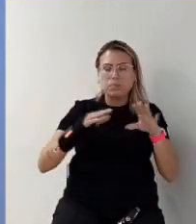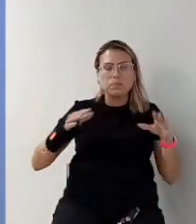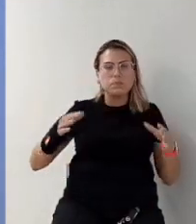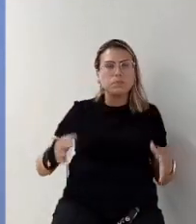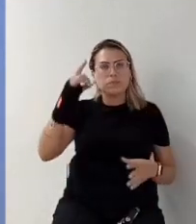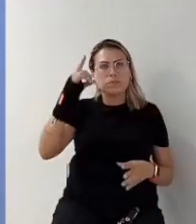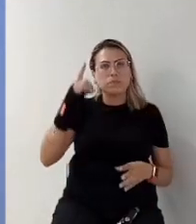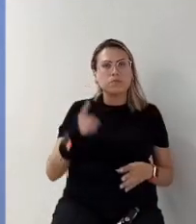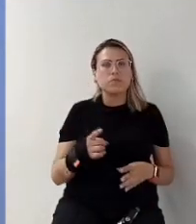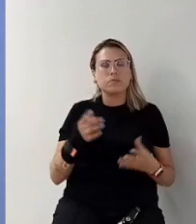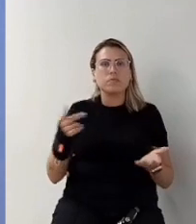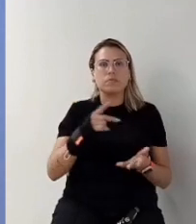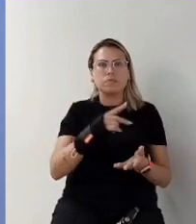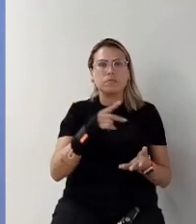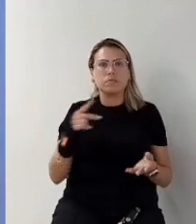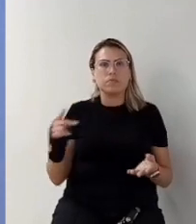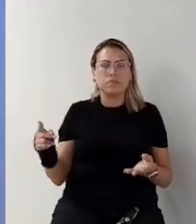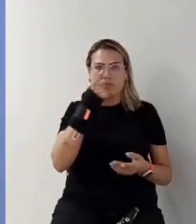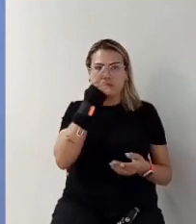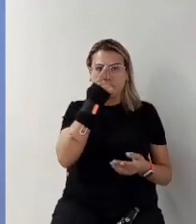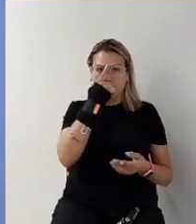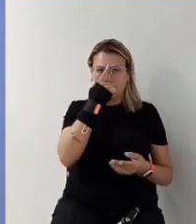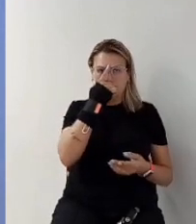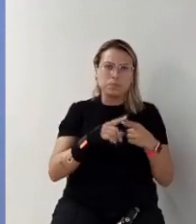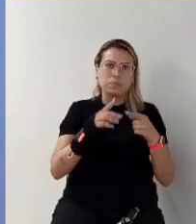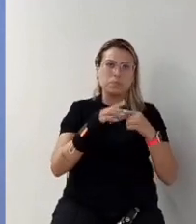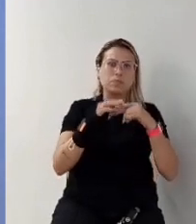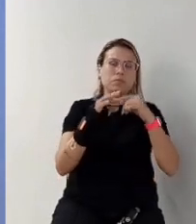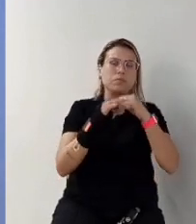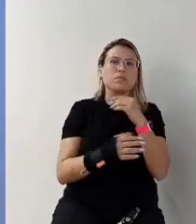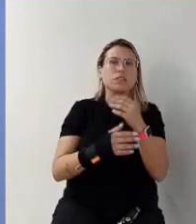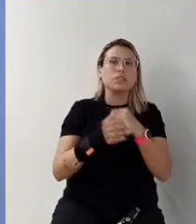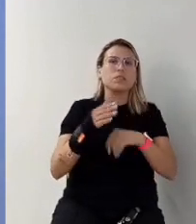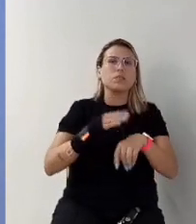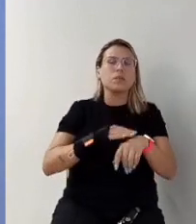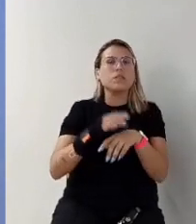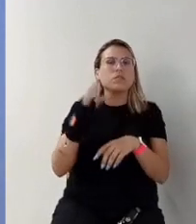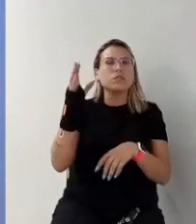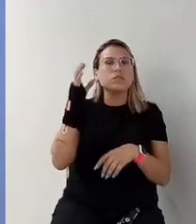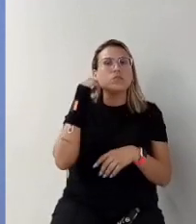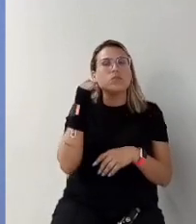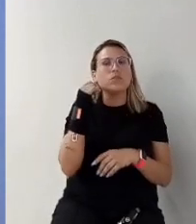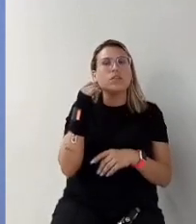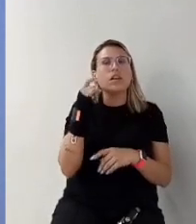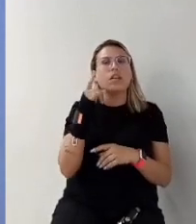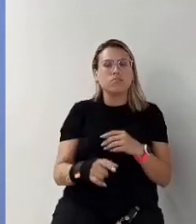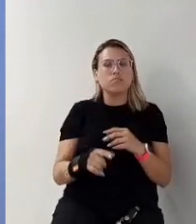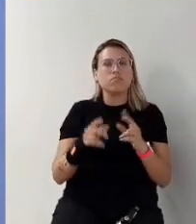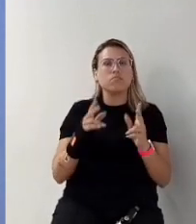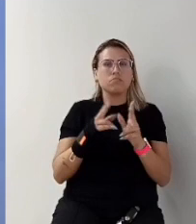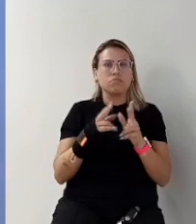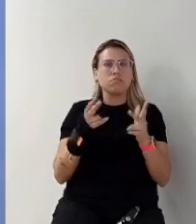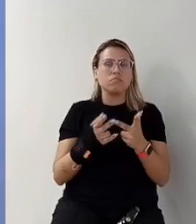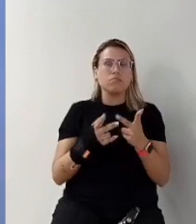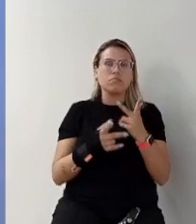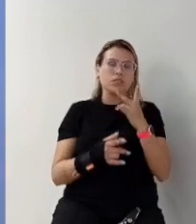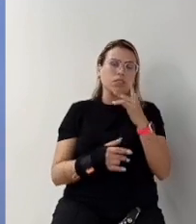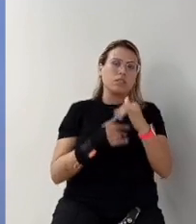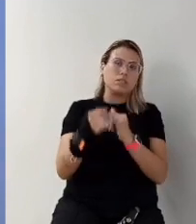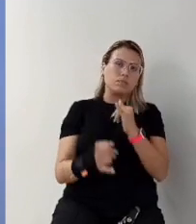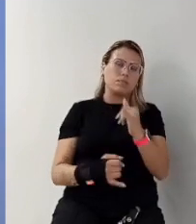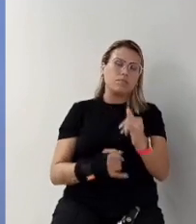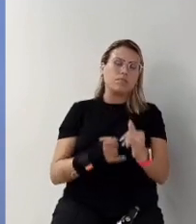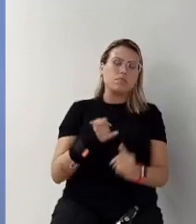Aurélio queria saudar todos os tabuleirense que nesse momento escuta a sessão plenária aqui